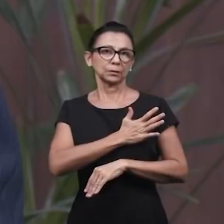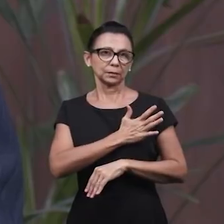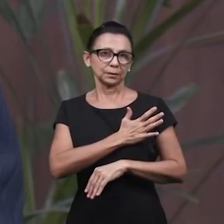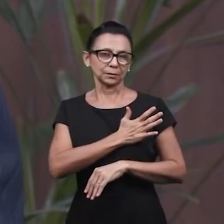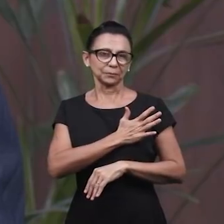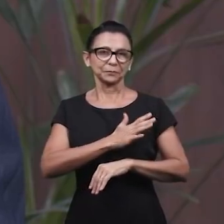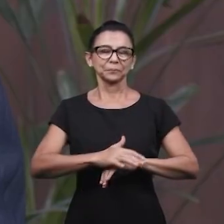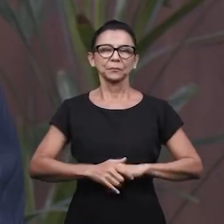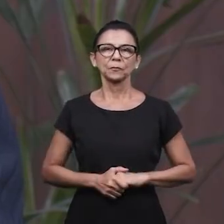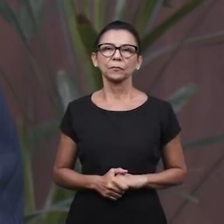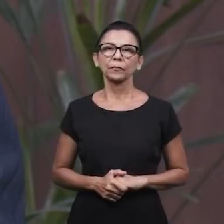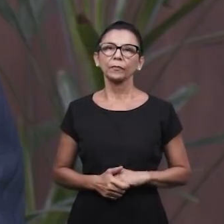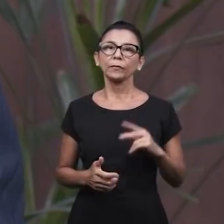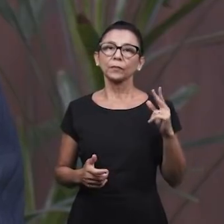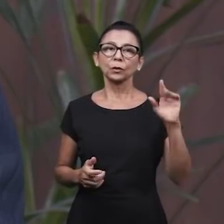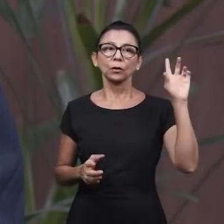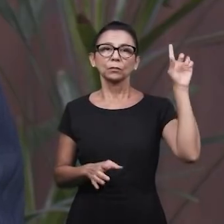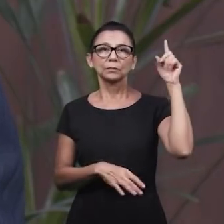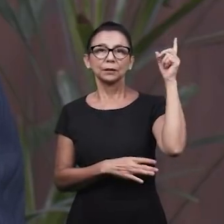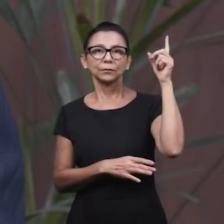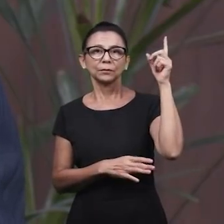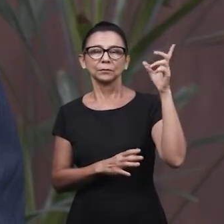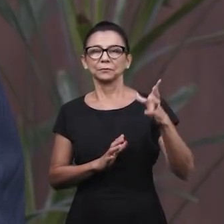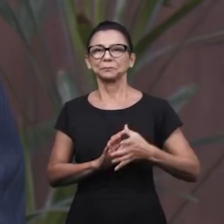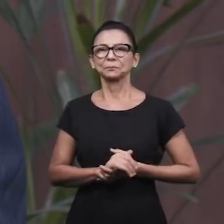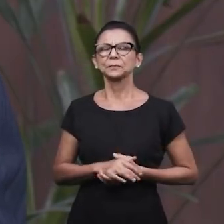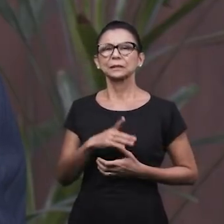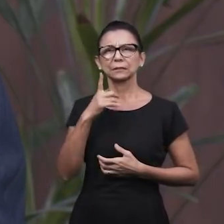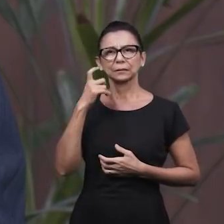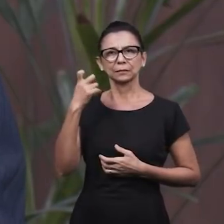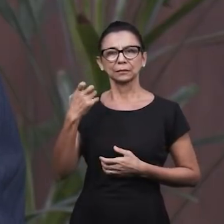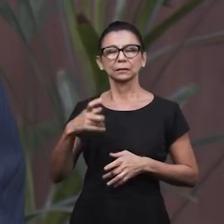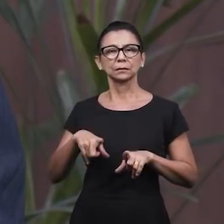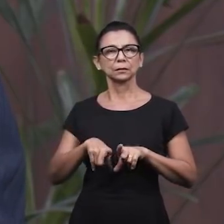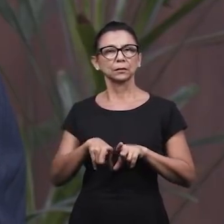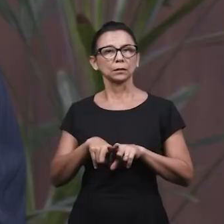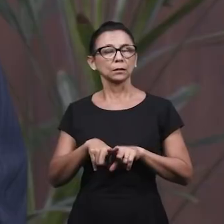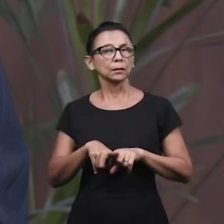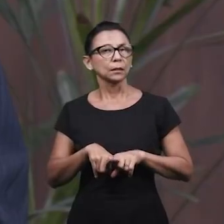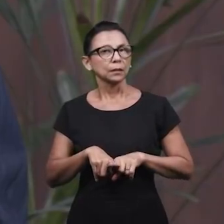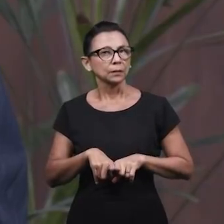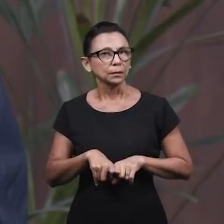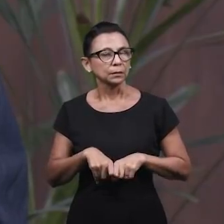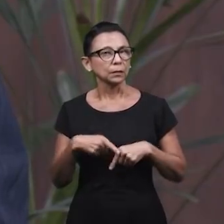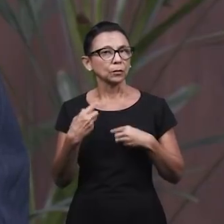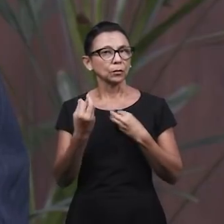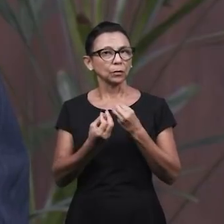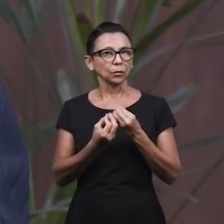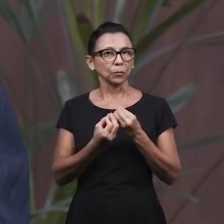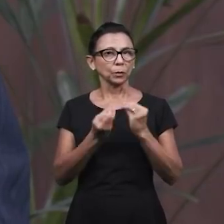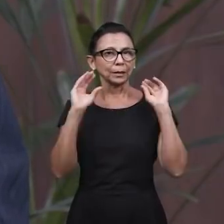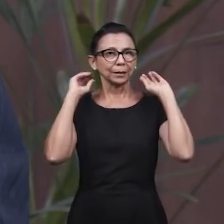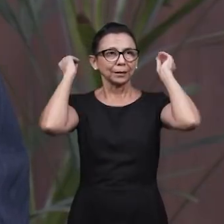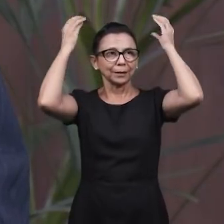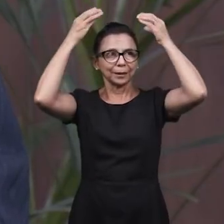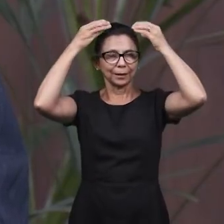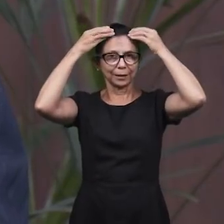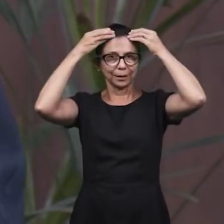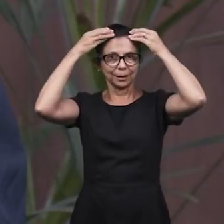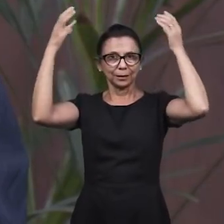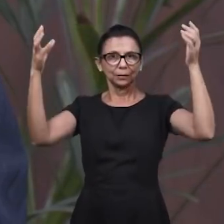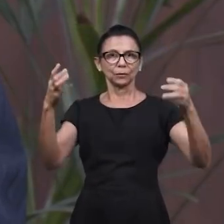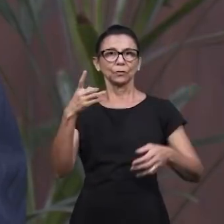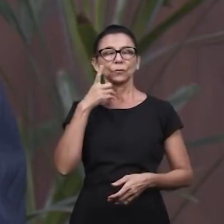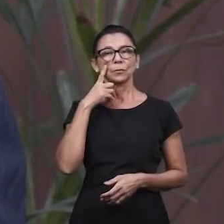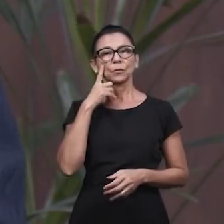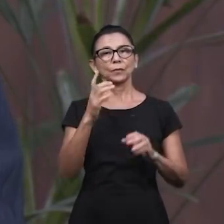Jesus fez isso como Davi fez. E que é interessante, portanto, é que na figura de rei nós vamos encontrar